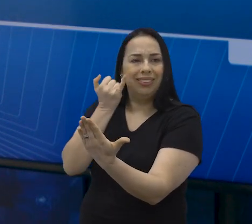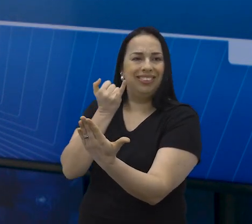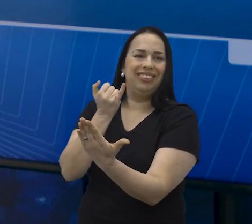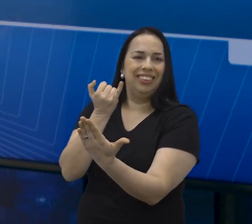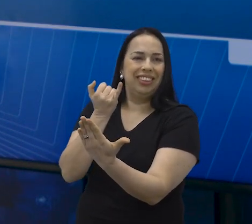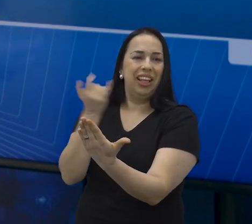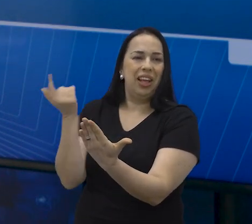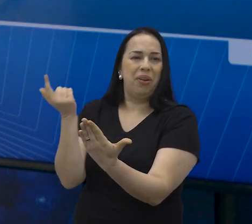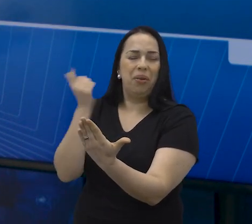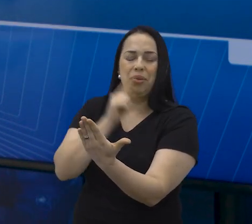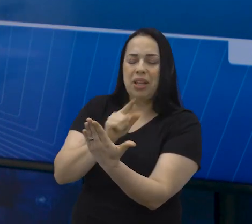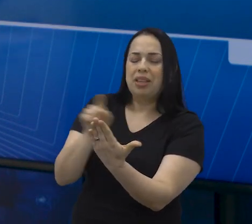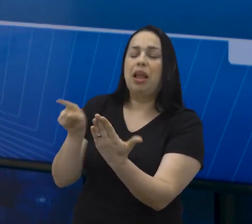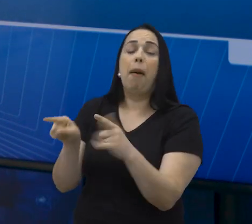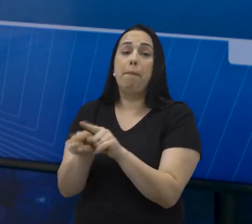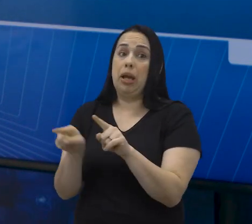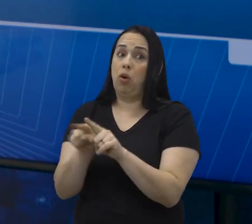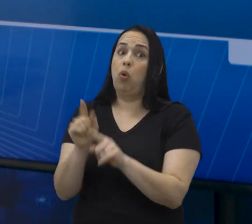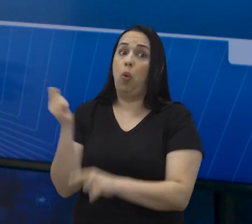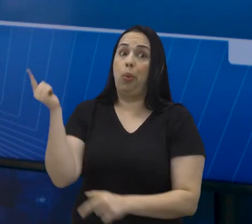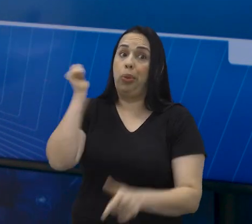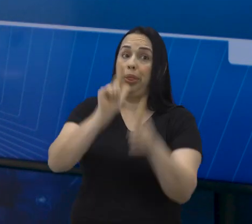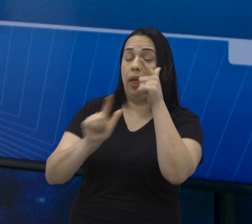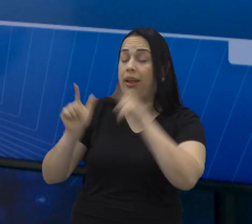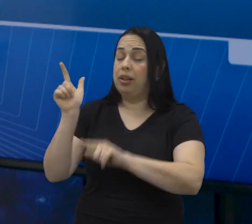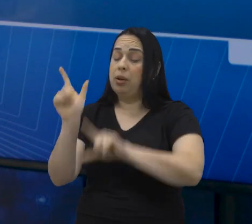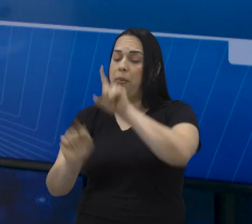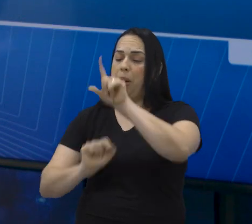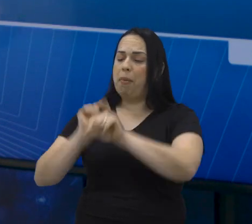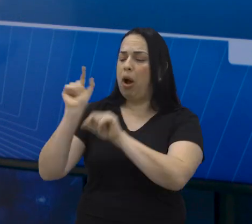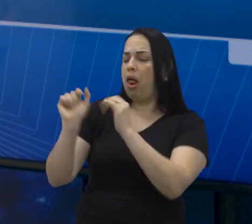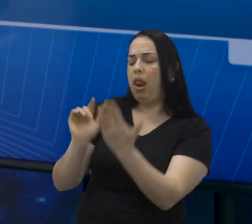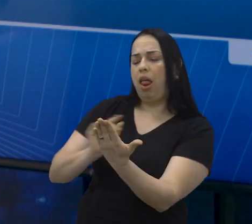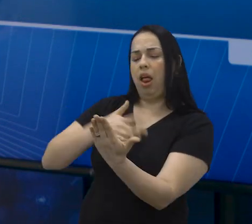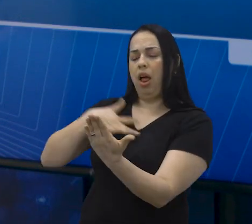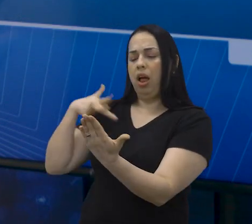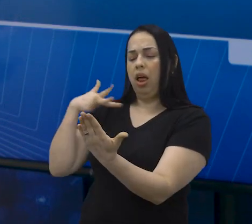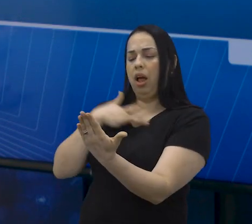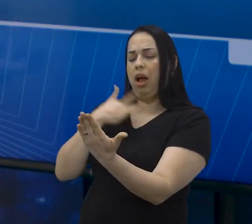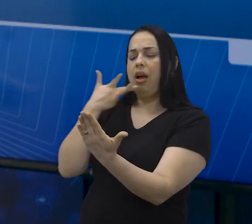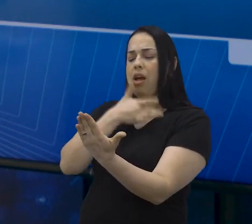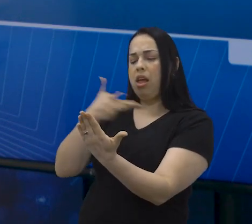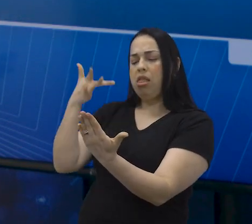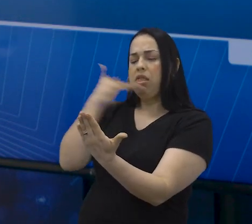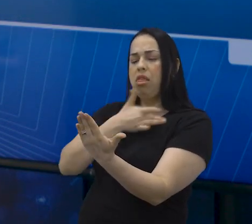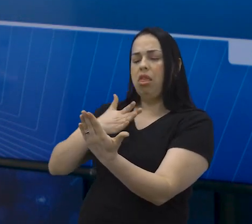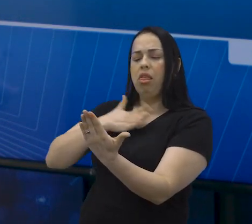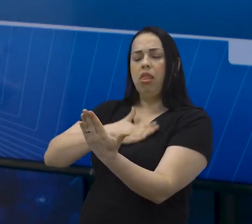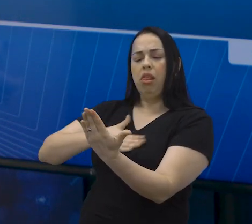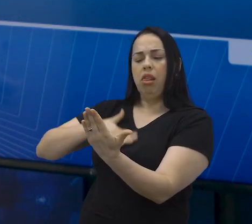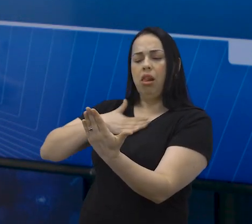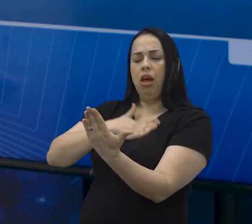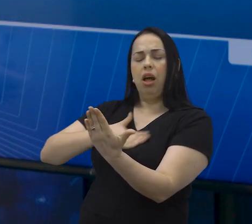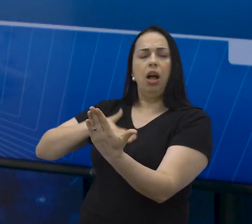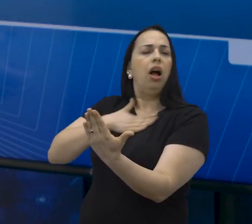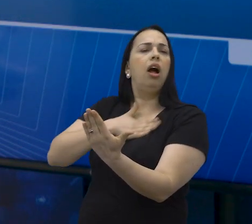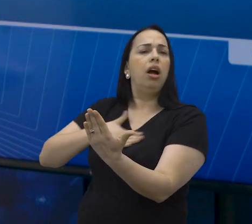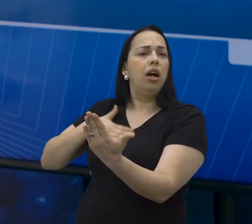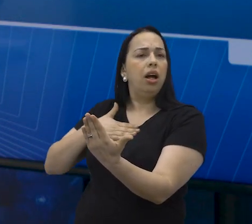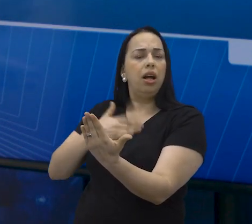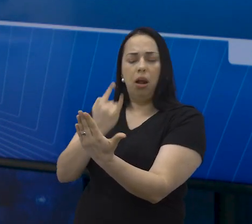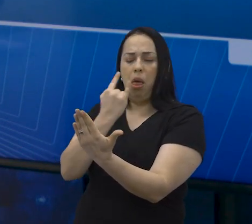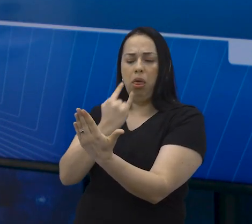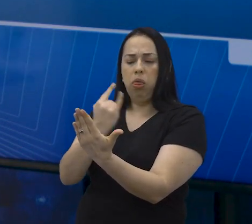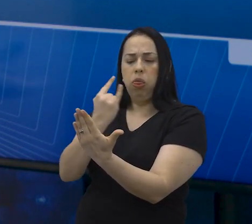você quer, né? Então é muito seletivo, né? E vai ficando cada vez mais satisfatório, porque vai sendo entregue um conteúdo que